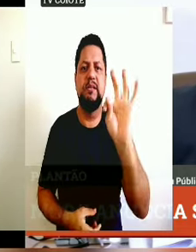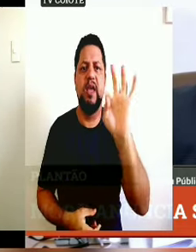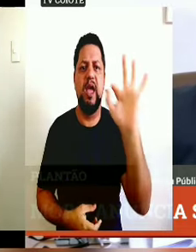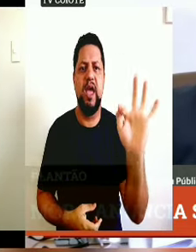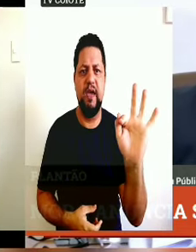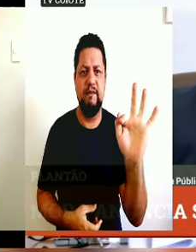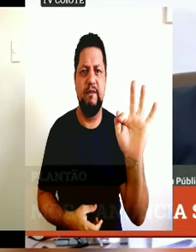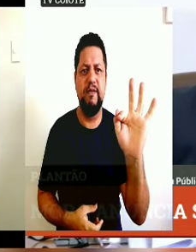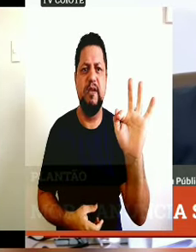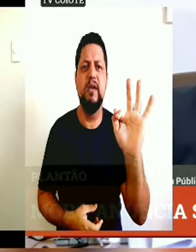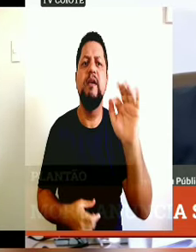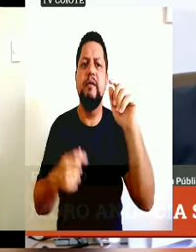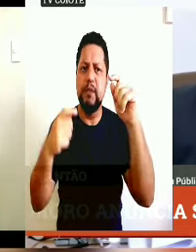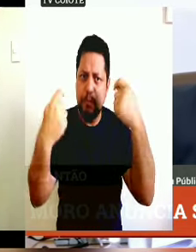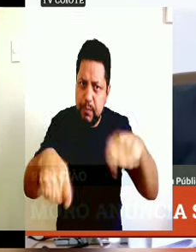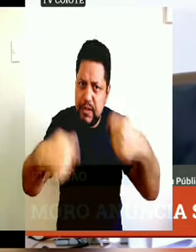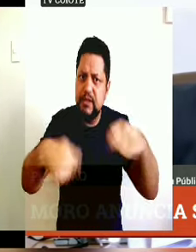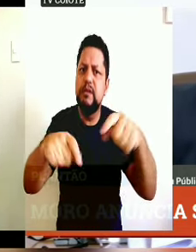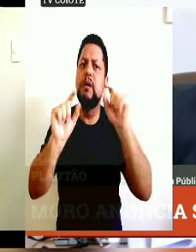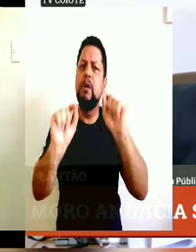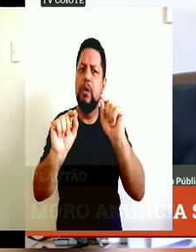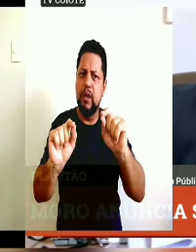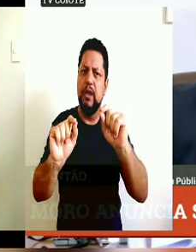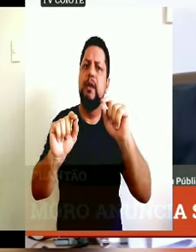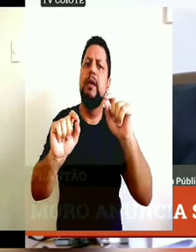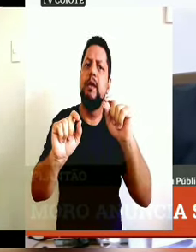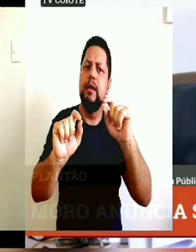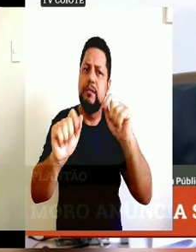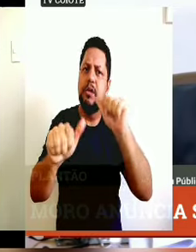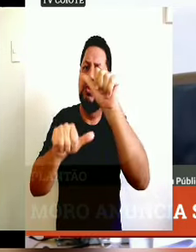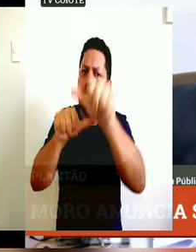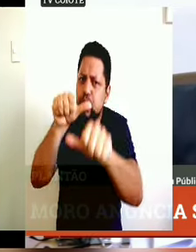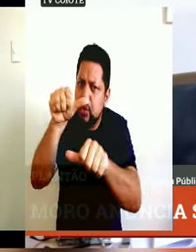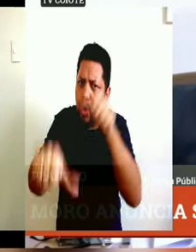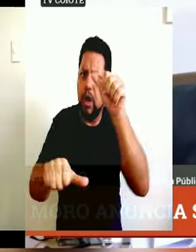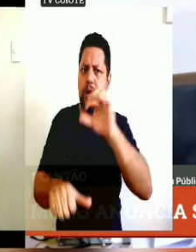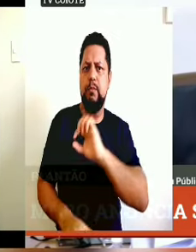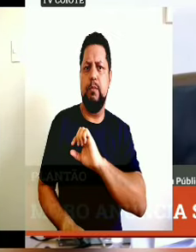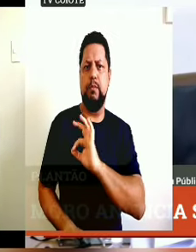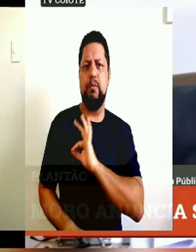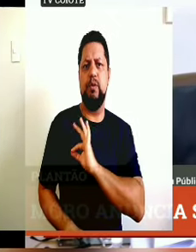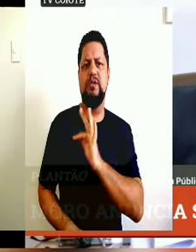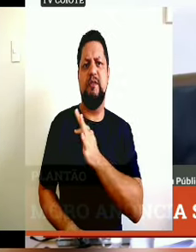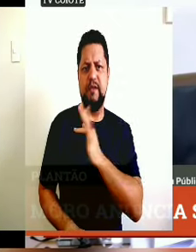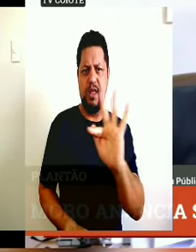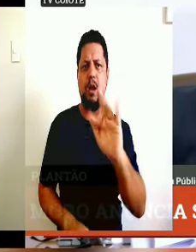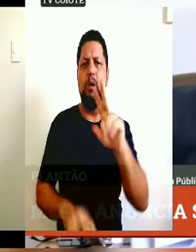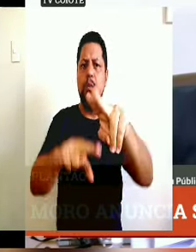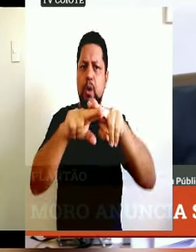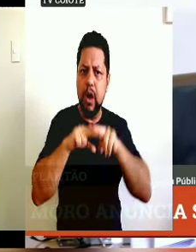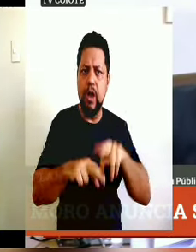e que a troca também seria oportuna da Polícia Federal por esse motivo.